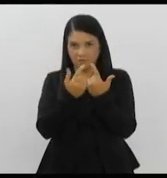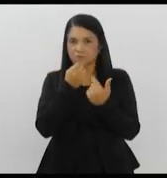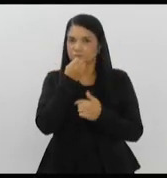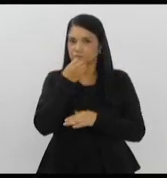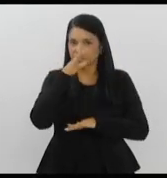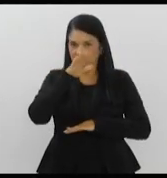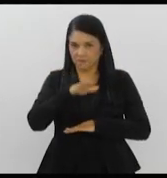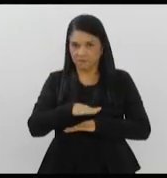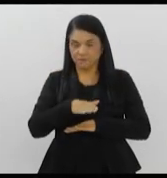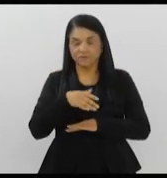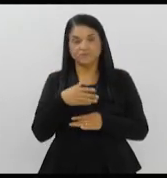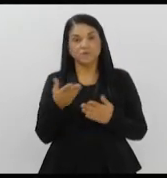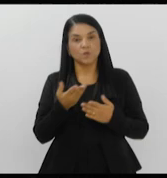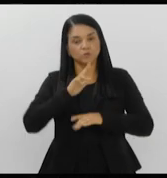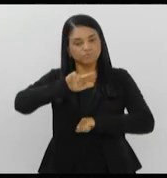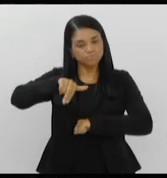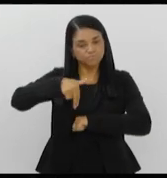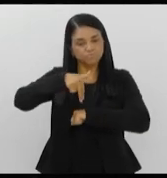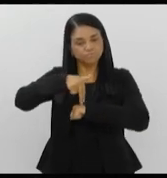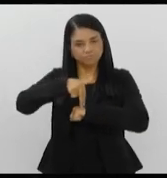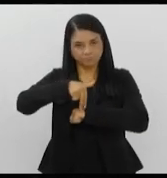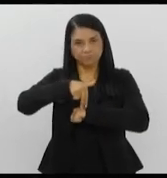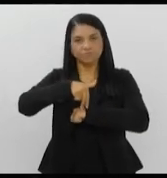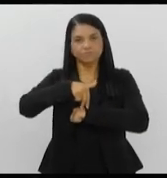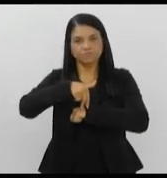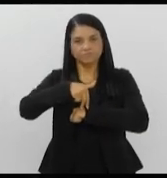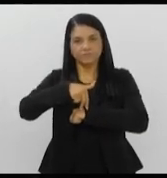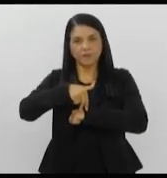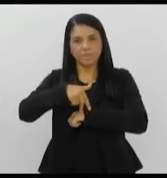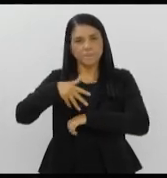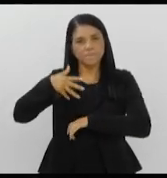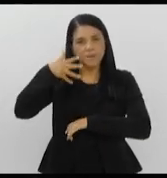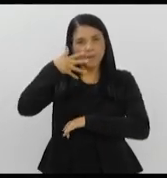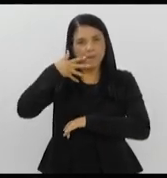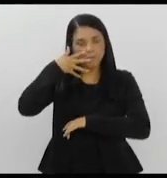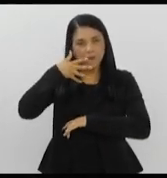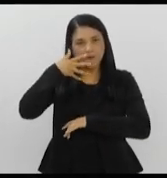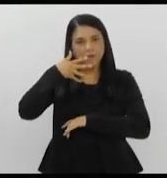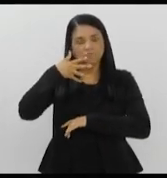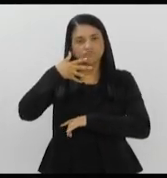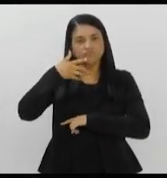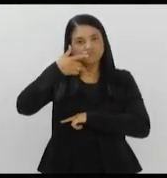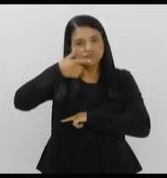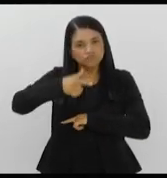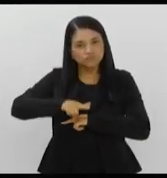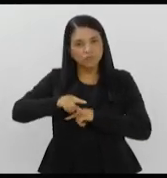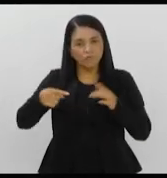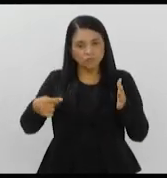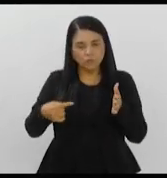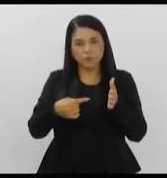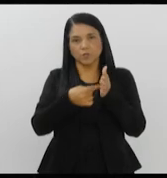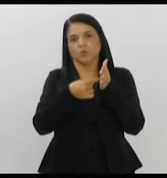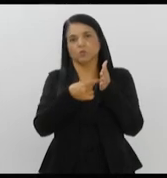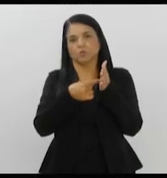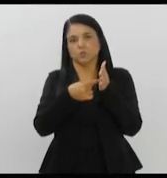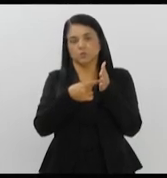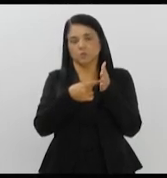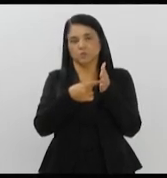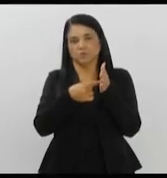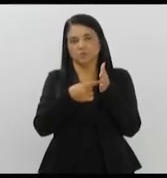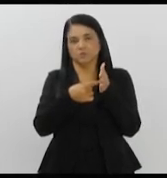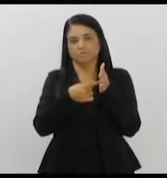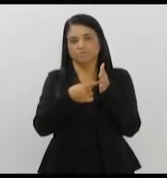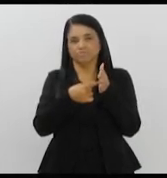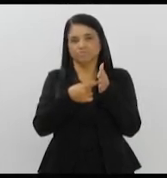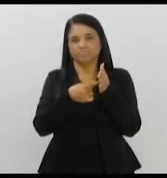E o que nos traz hoje a essa tribuna é mais um caso de denúncia que a gente